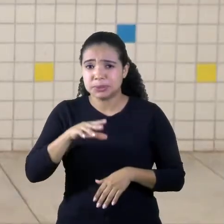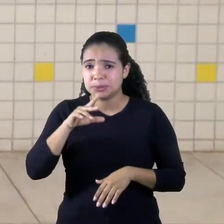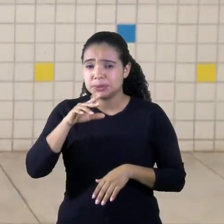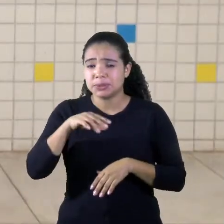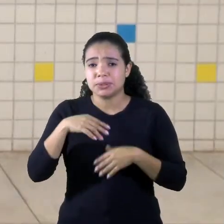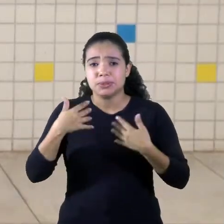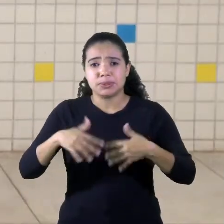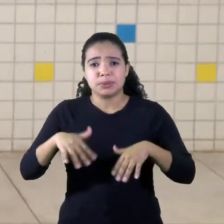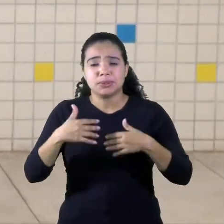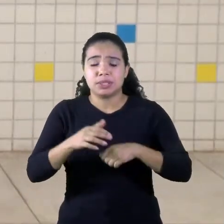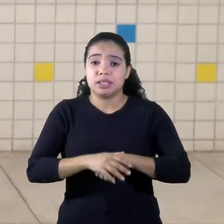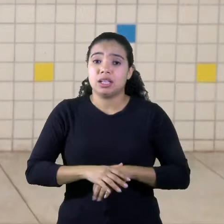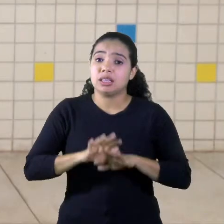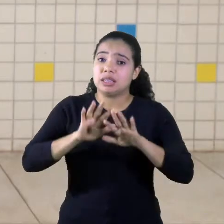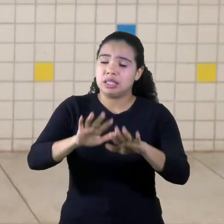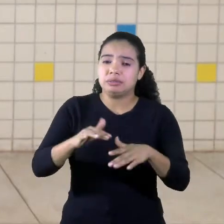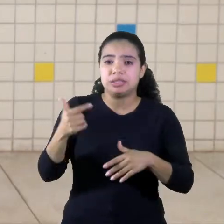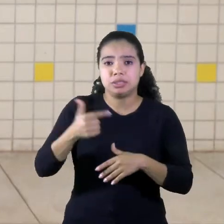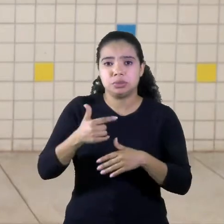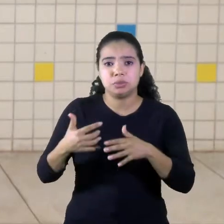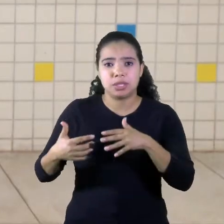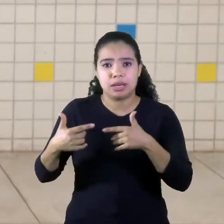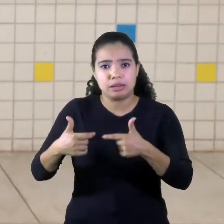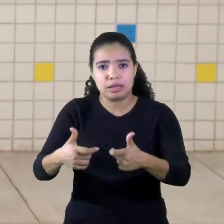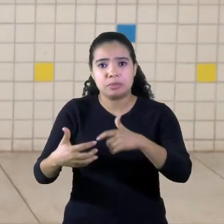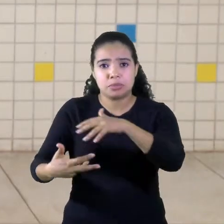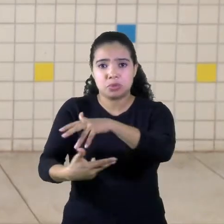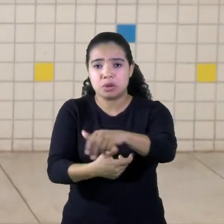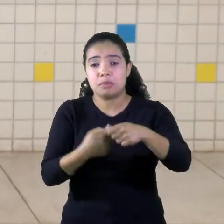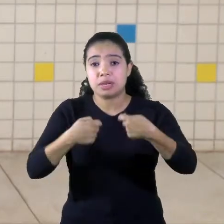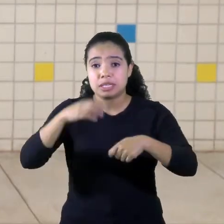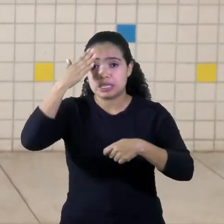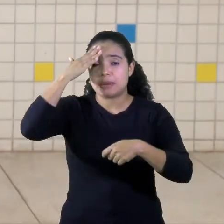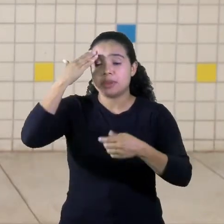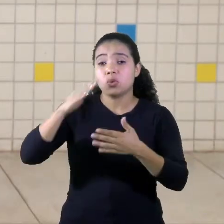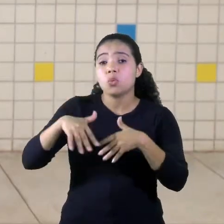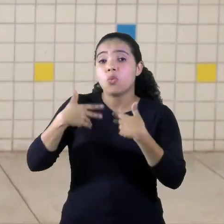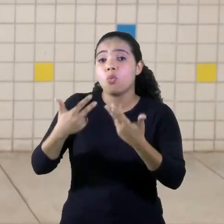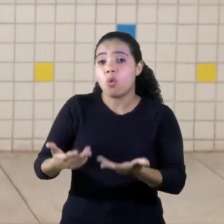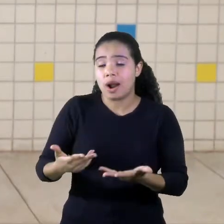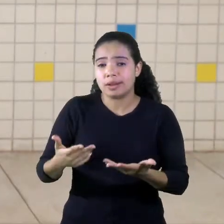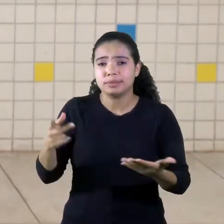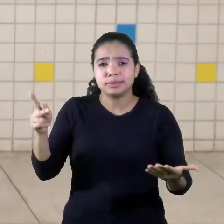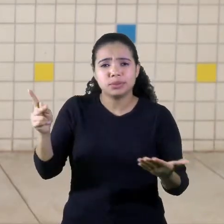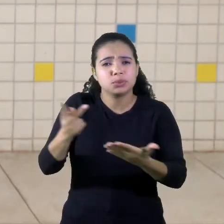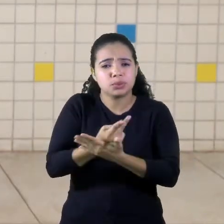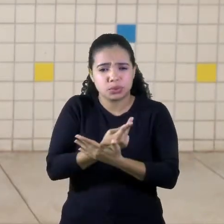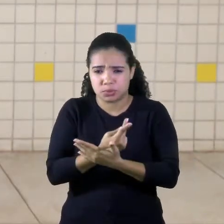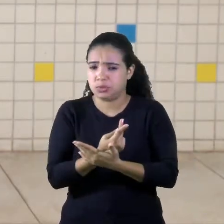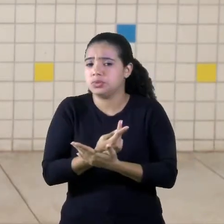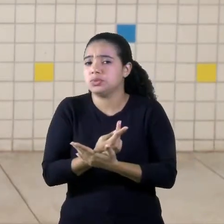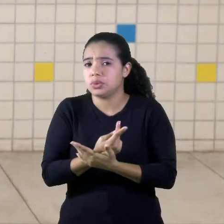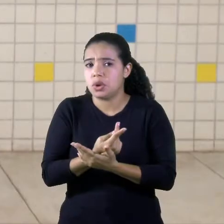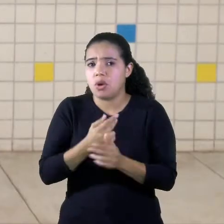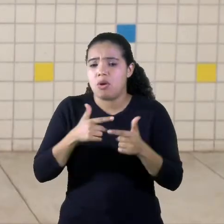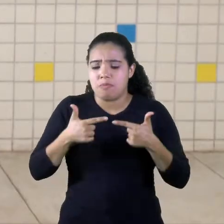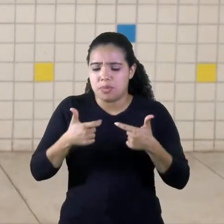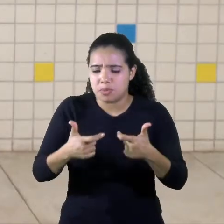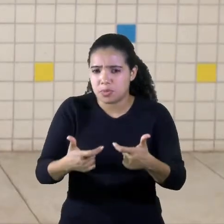da Segunda Guerra Mundial, nós precisamos entender quais foram algumas das causas que levaram até esse